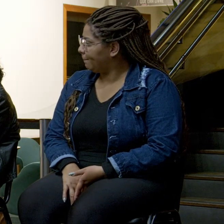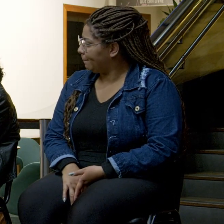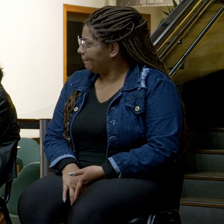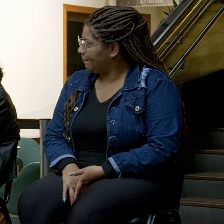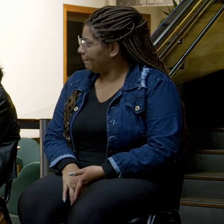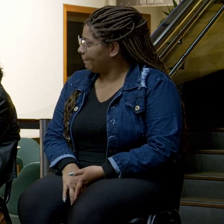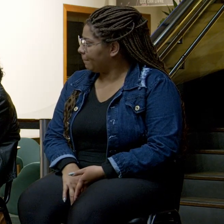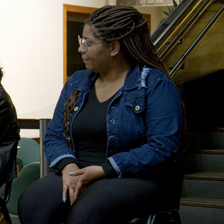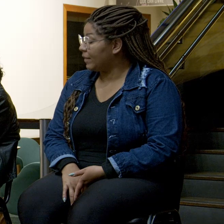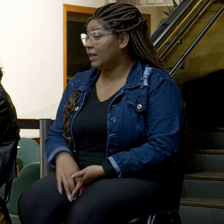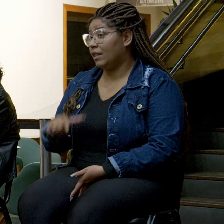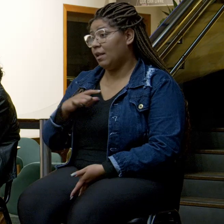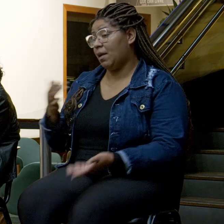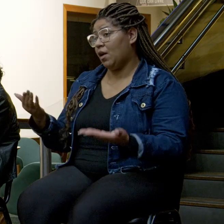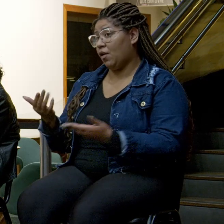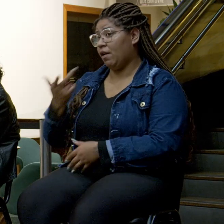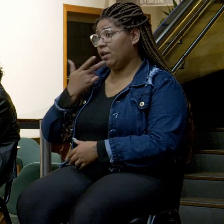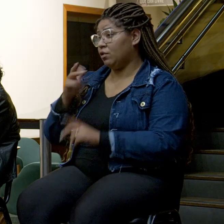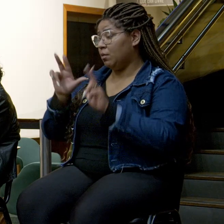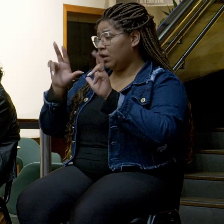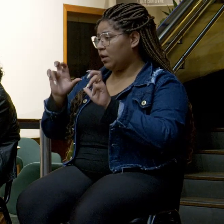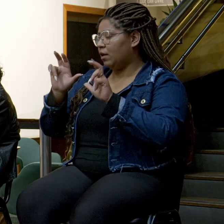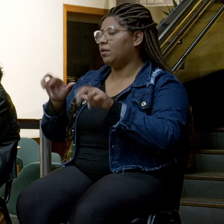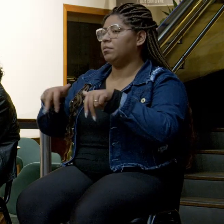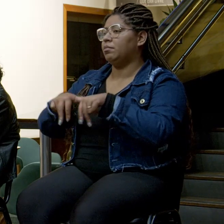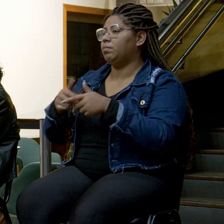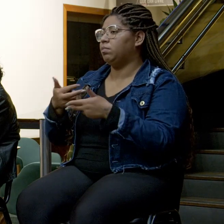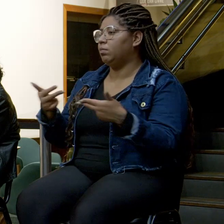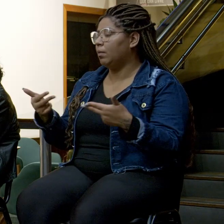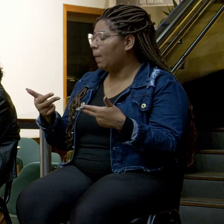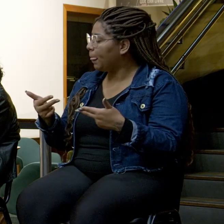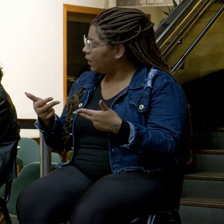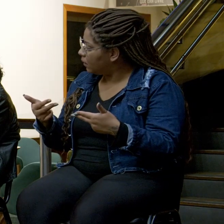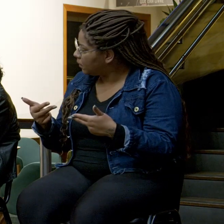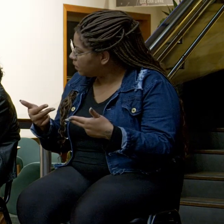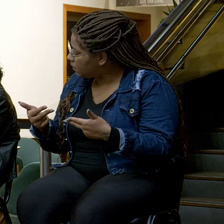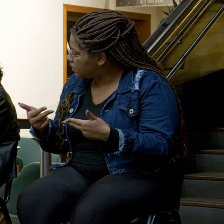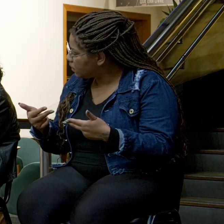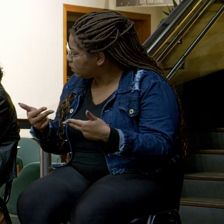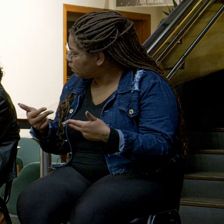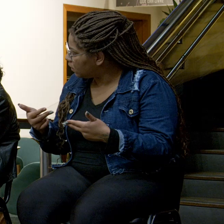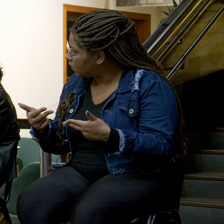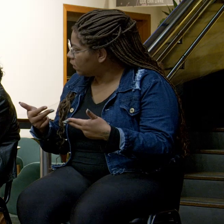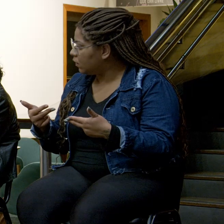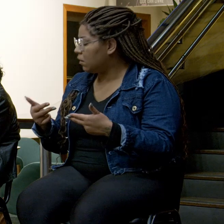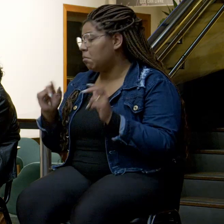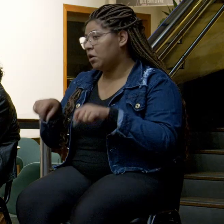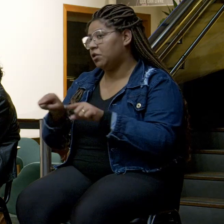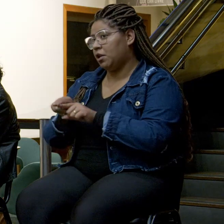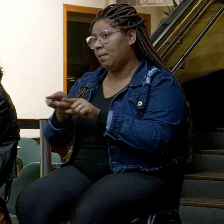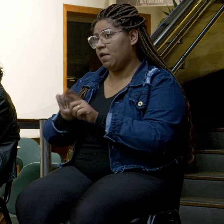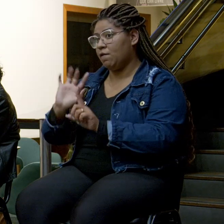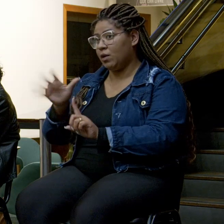Comentando um pouco a questão de gênero, né? Você falou ser mulher, como isso influenciaria talvez na obra